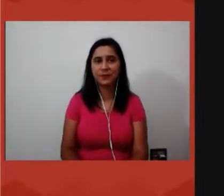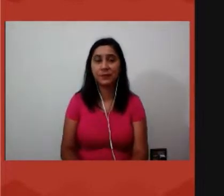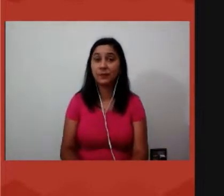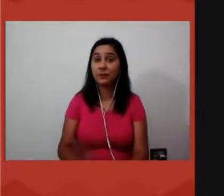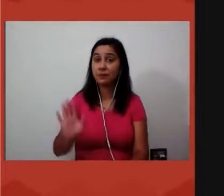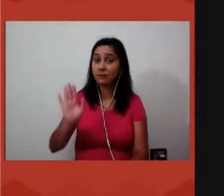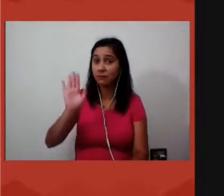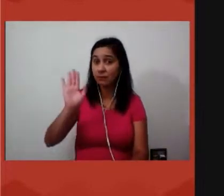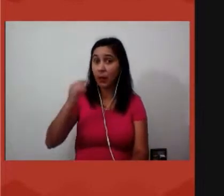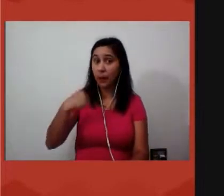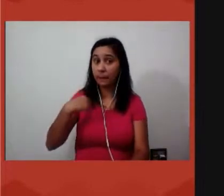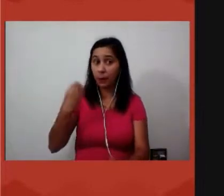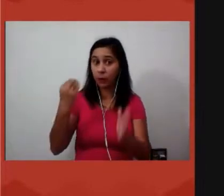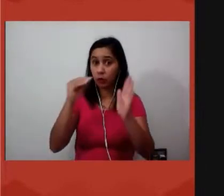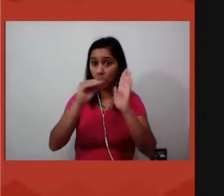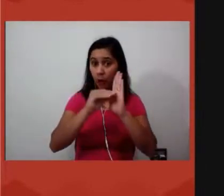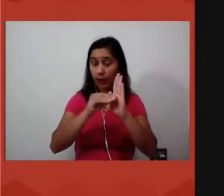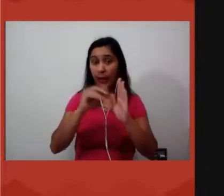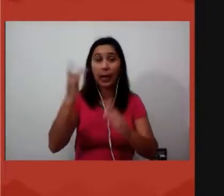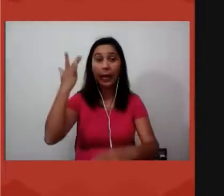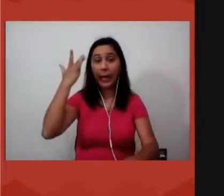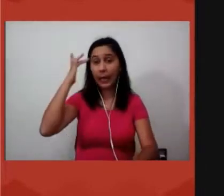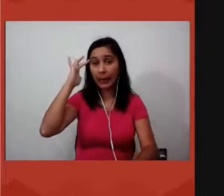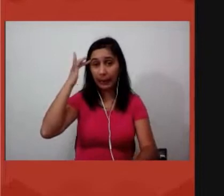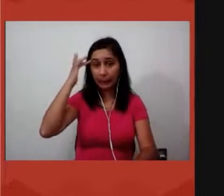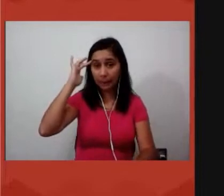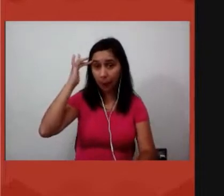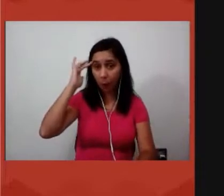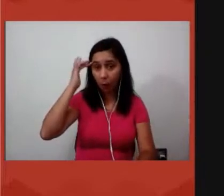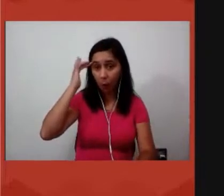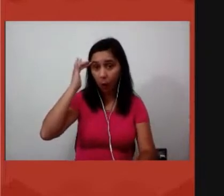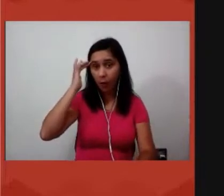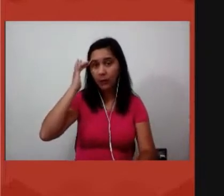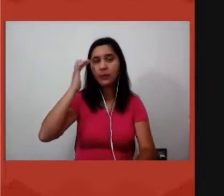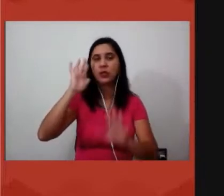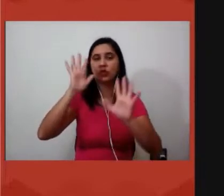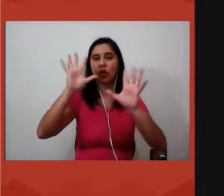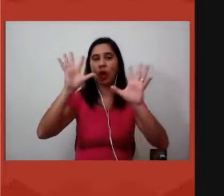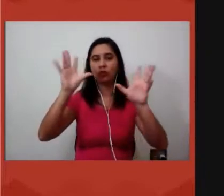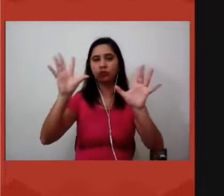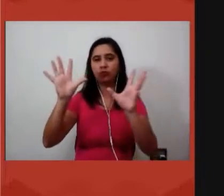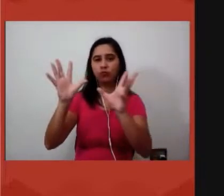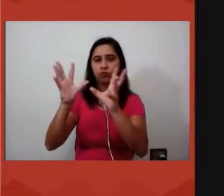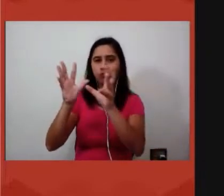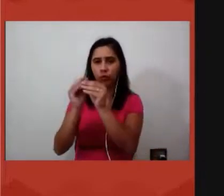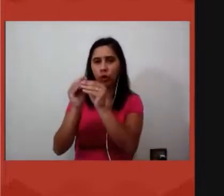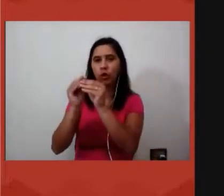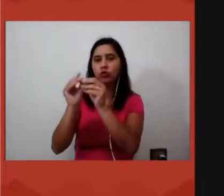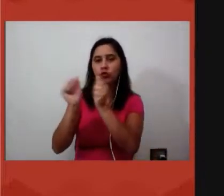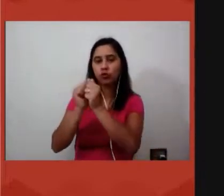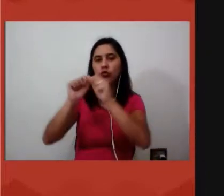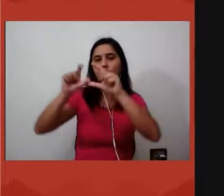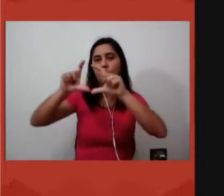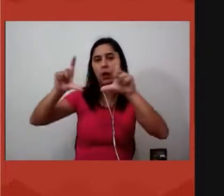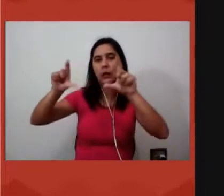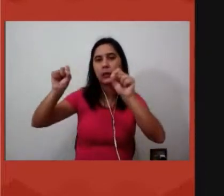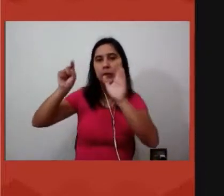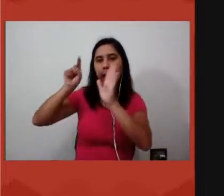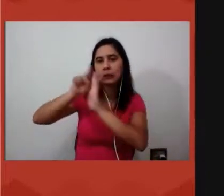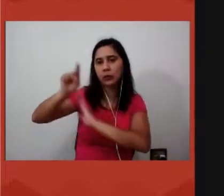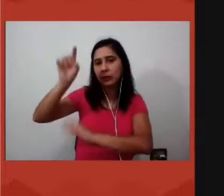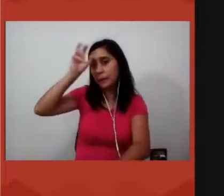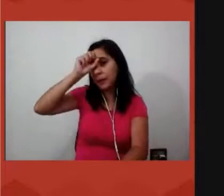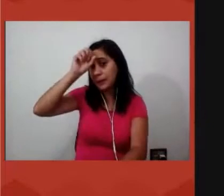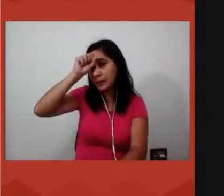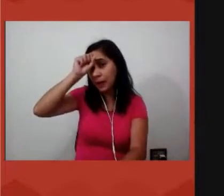Posso colocar que as nossas hipóteses foram sumarizadas junto com as questões de aprendizagem? Ou